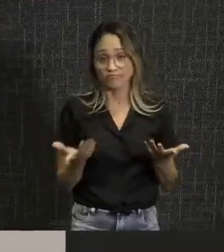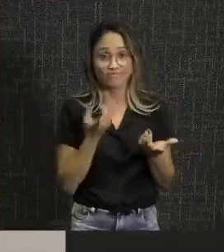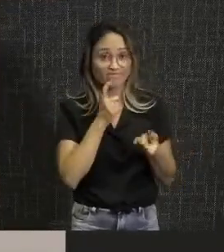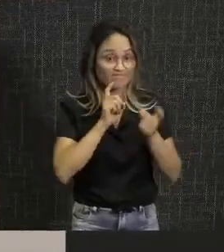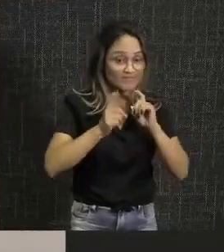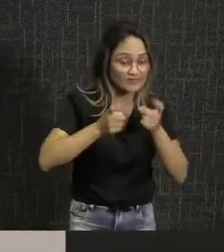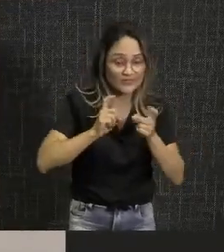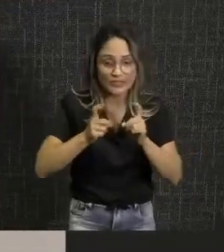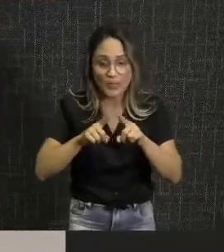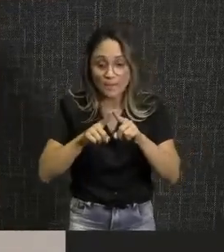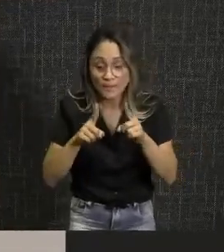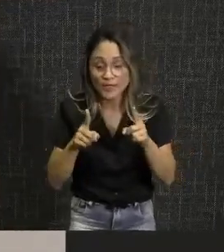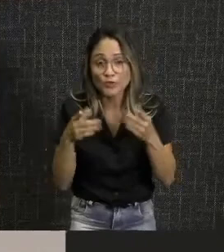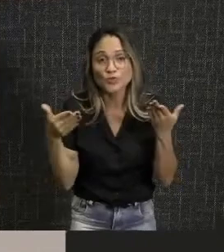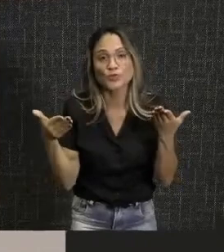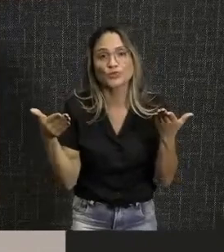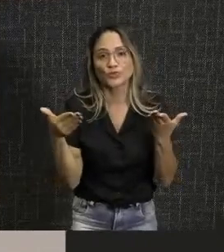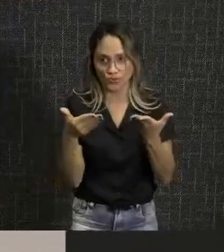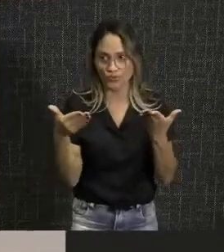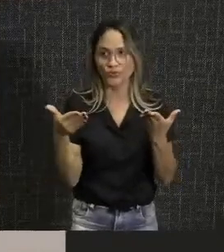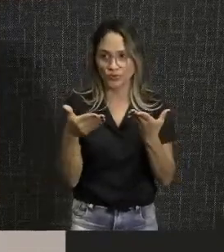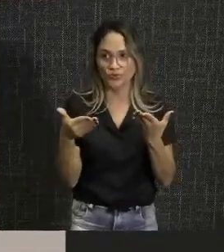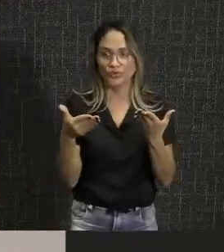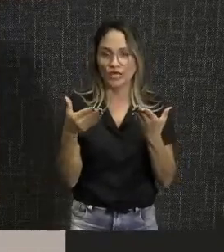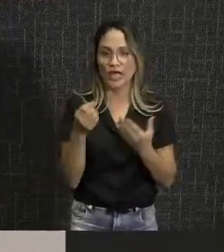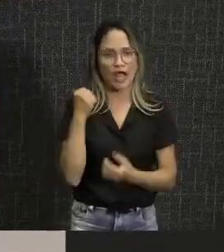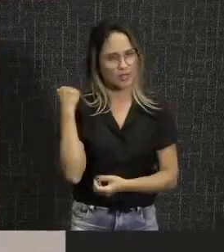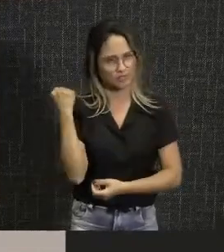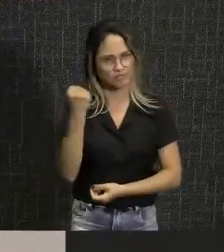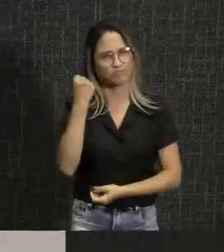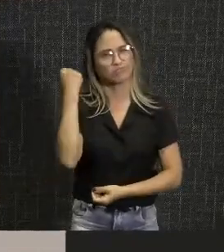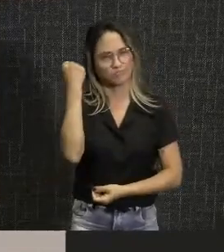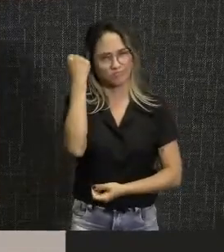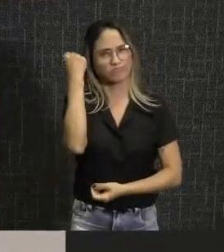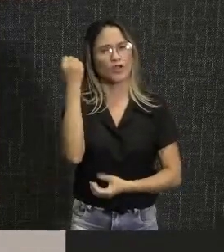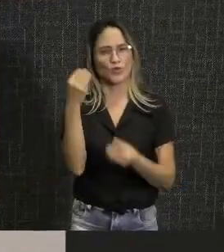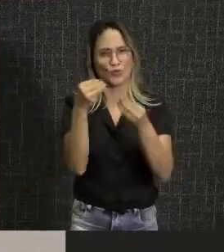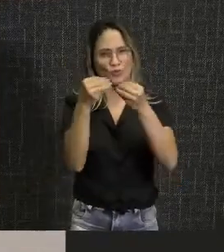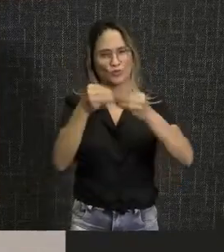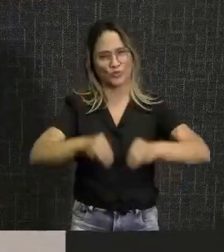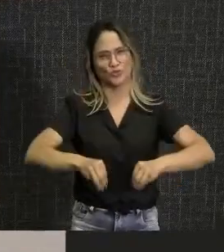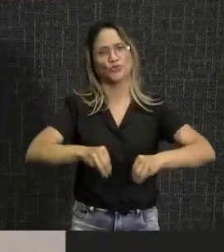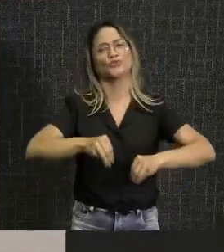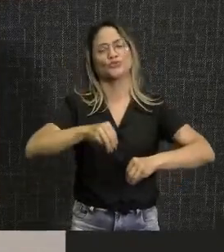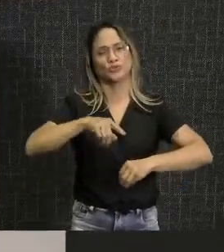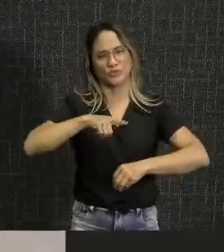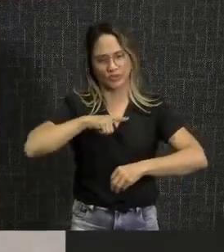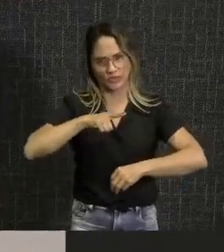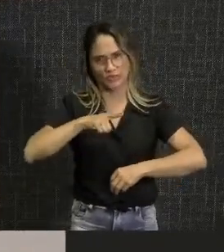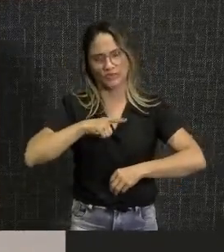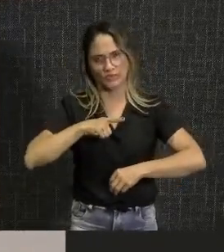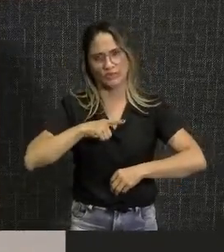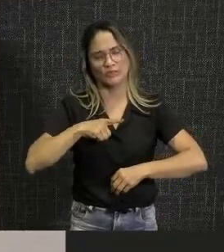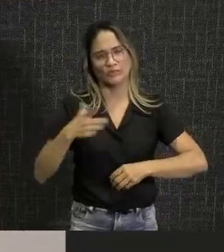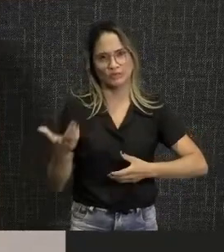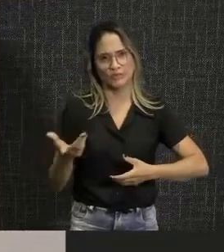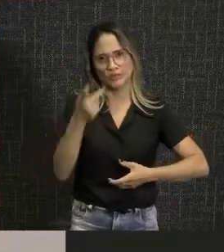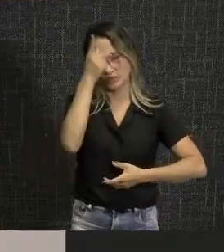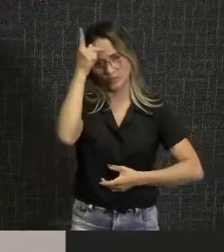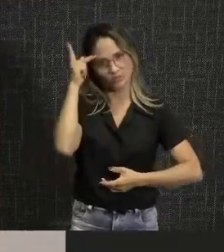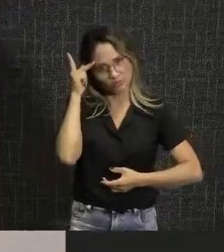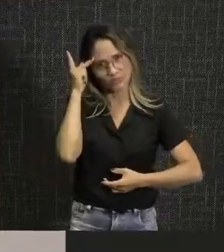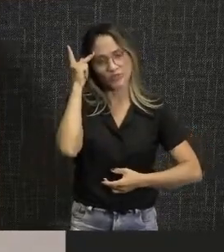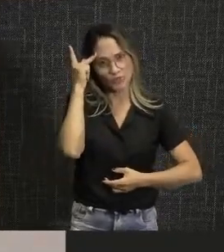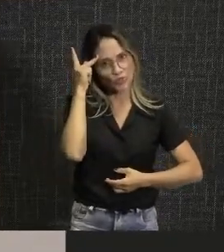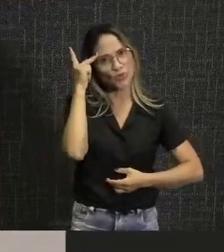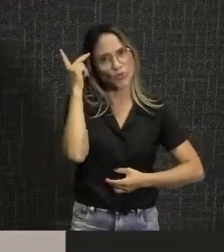mas hoje a gravidade da situação, a perda de renda, de emprego, de riqueza, de poupança que as pessoas tiveram